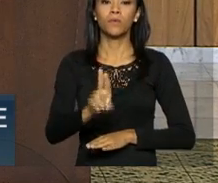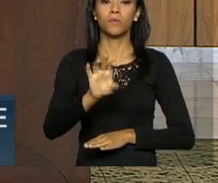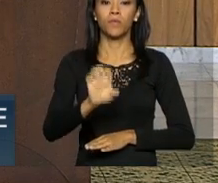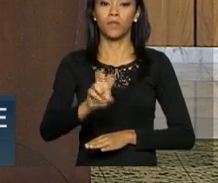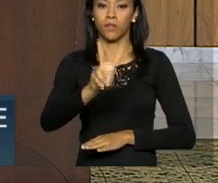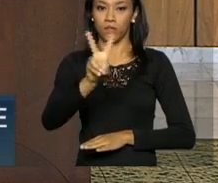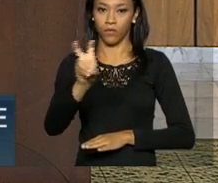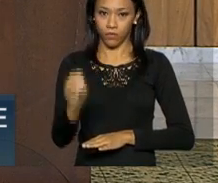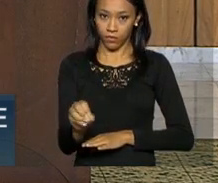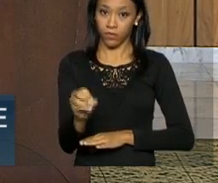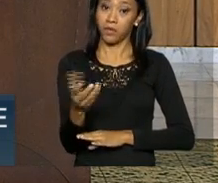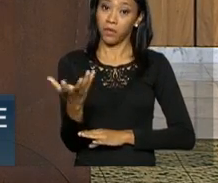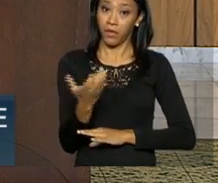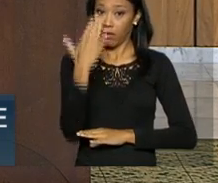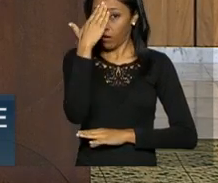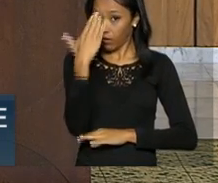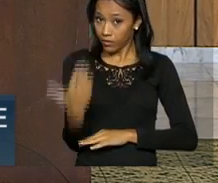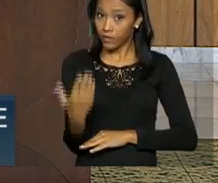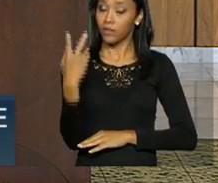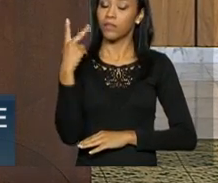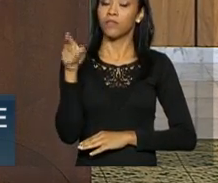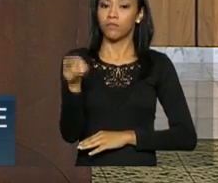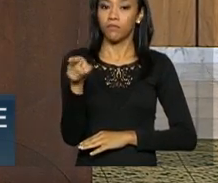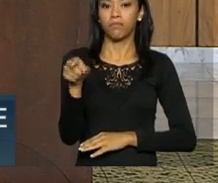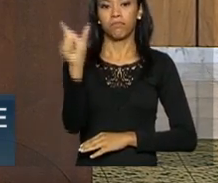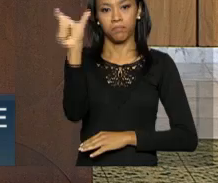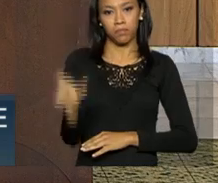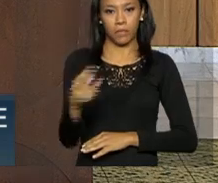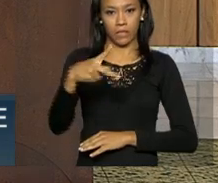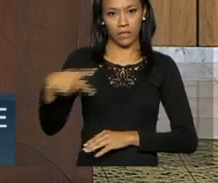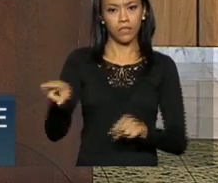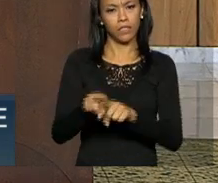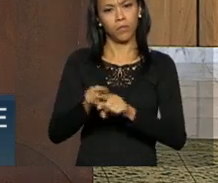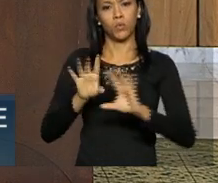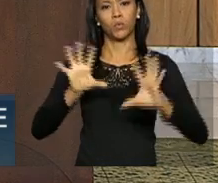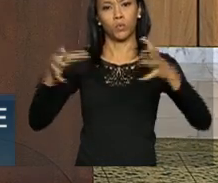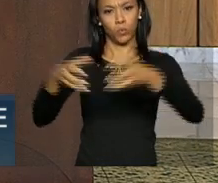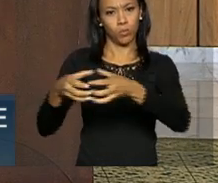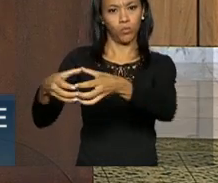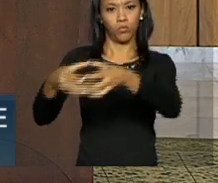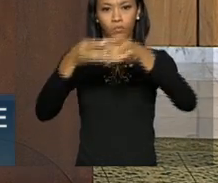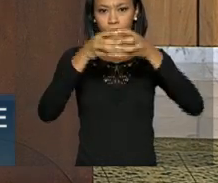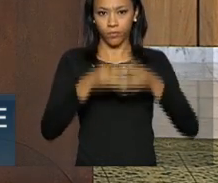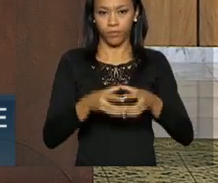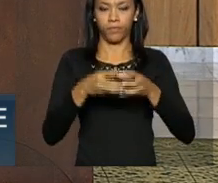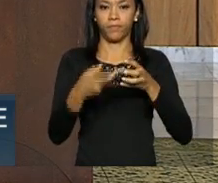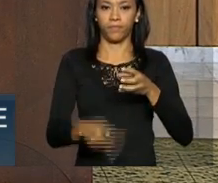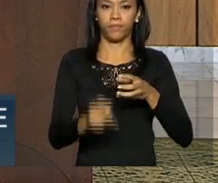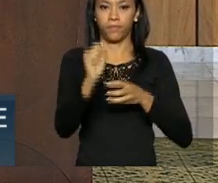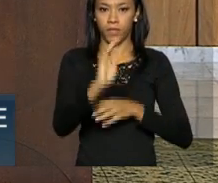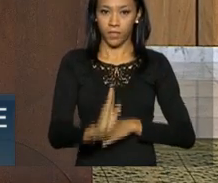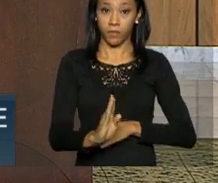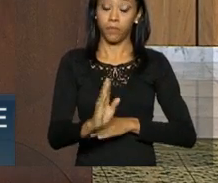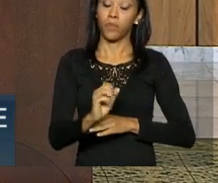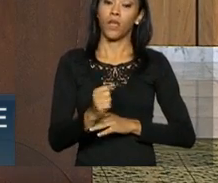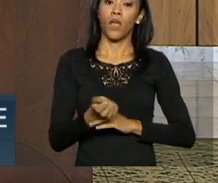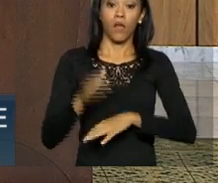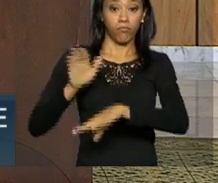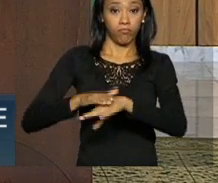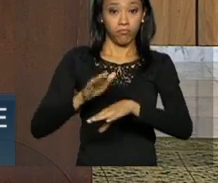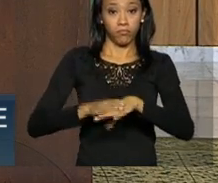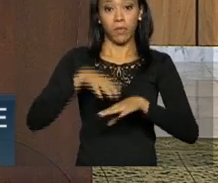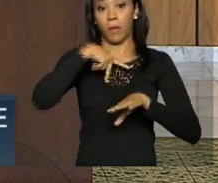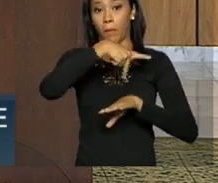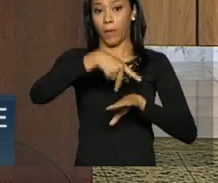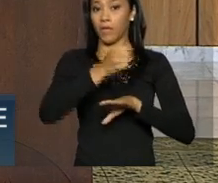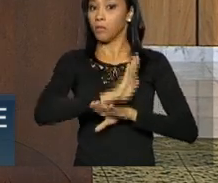Quero agradecer-lhe e à sua delegação por esta visita. A Bolívia é para o Brasil um